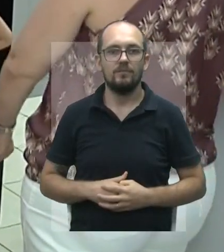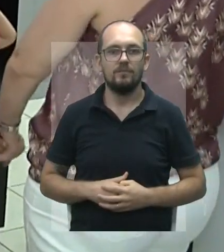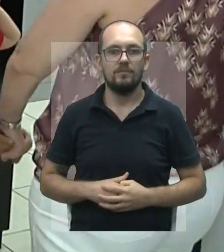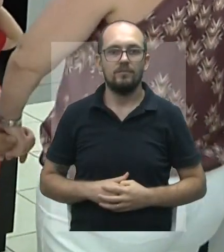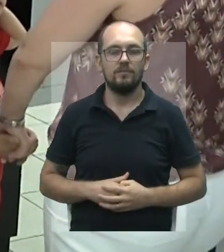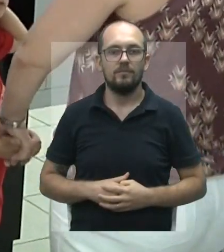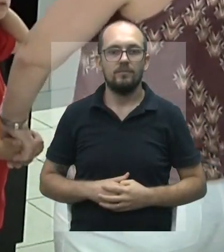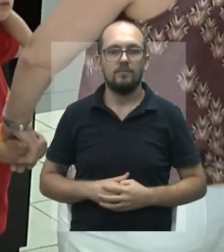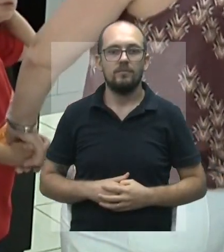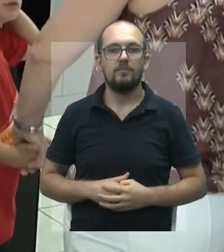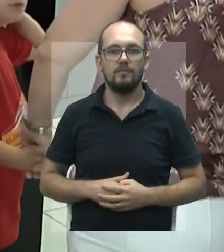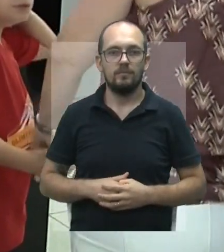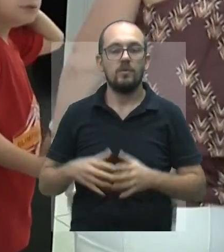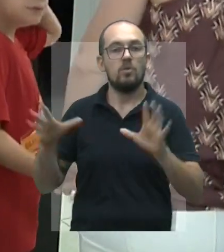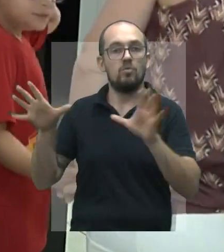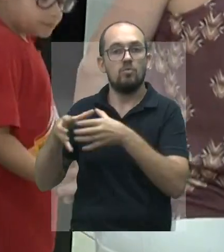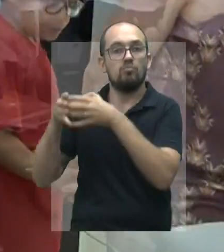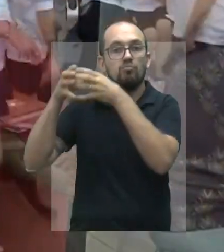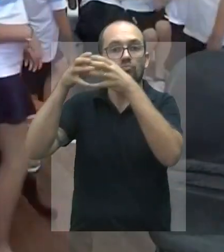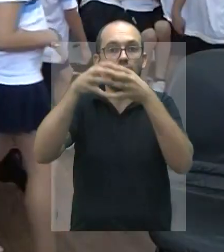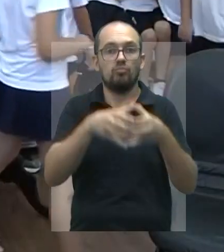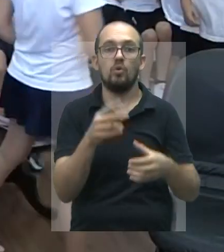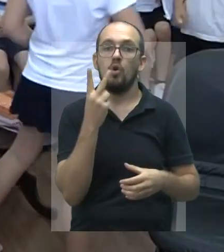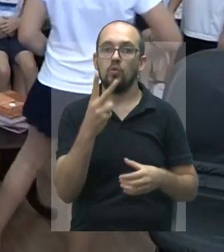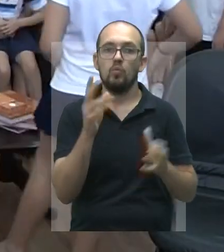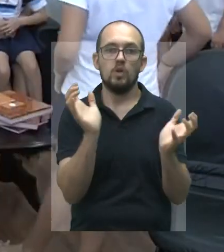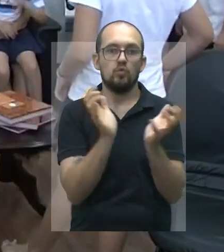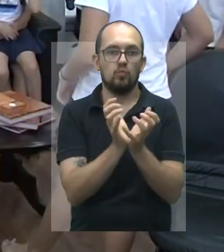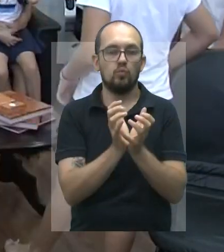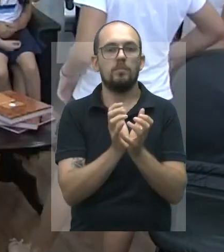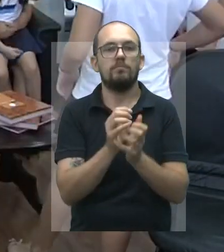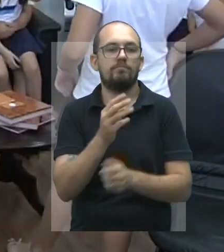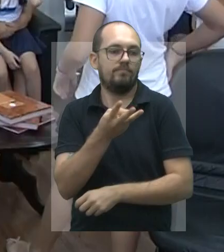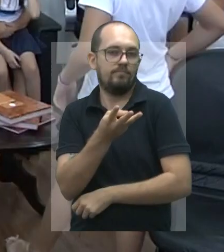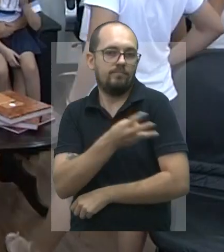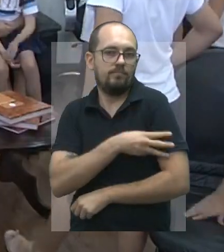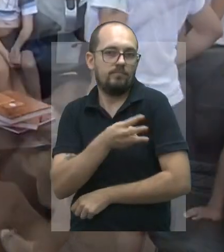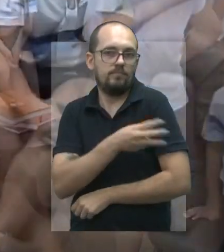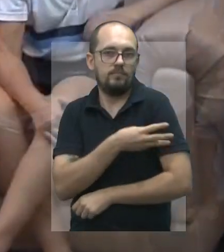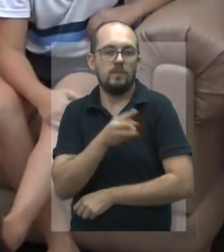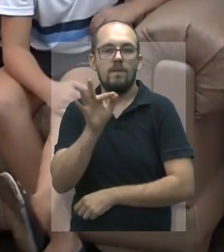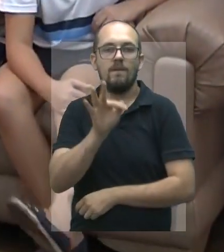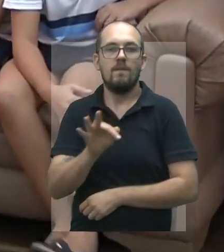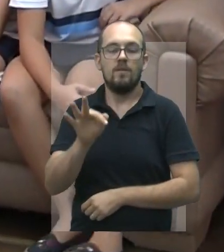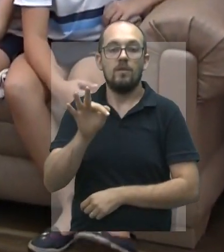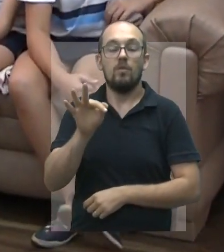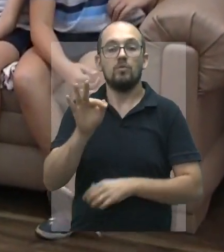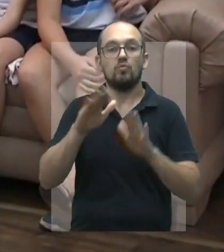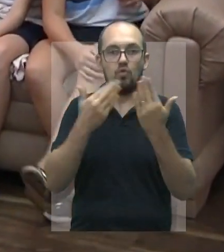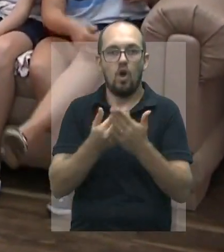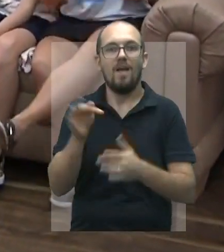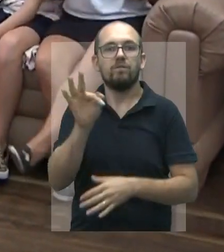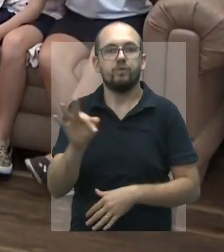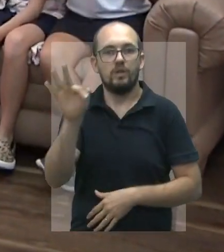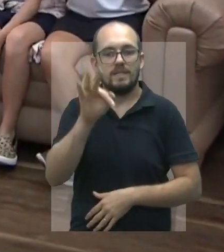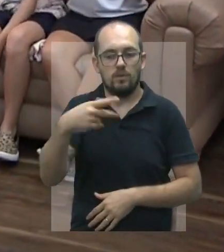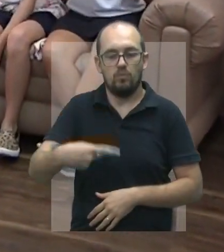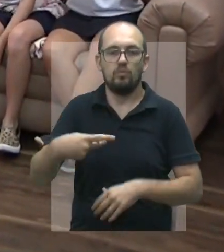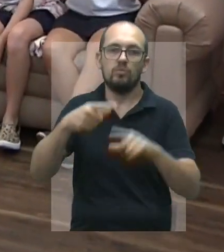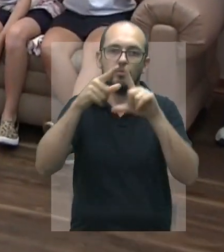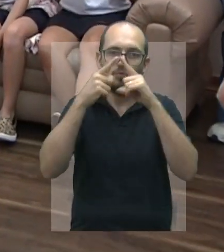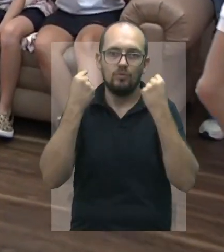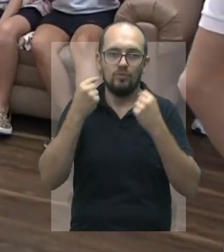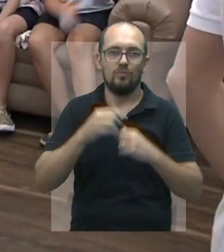de Jaú recebeu a visita de 2 turmas do 3º ano do Ensino Fundamental 1 do Colégio da Fundação Educacional Dr.